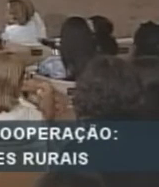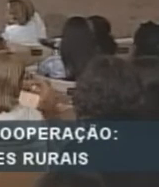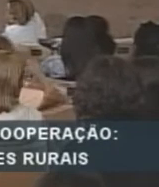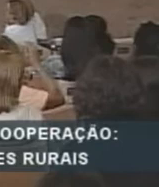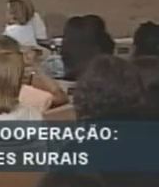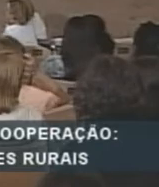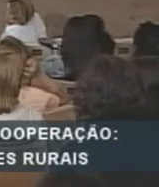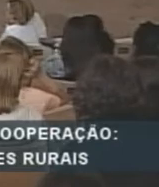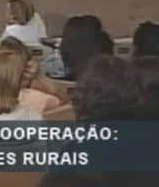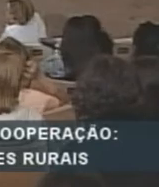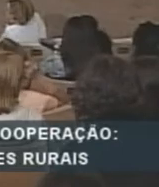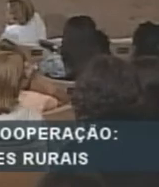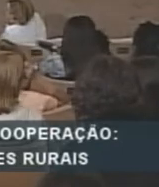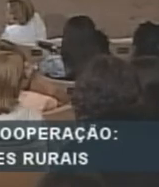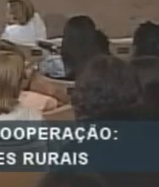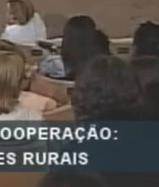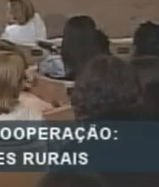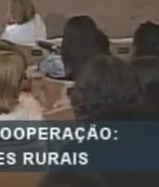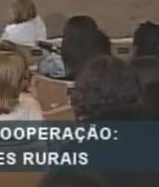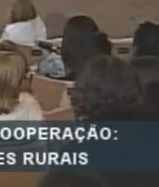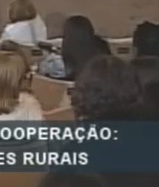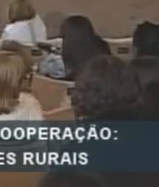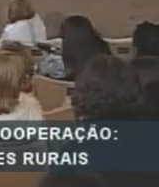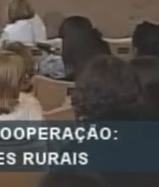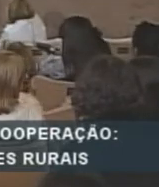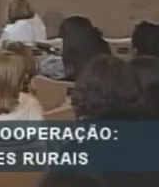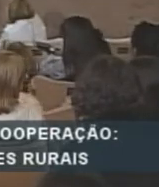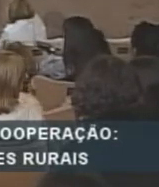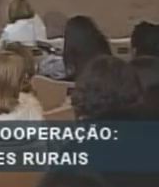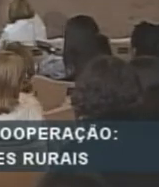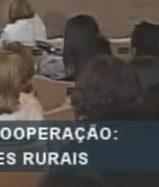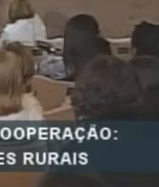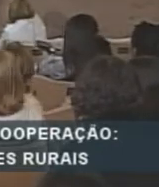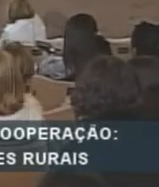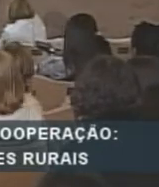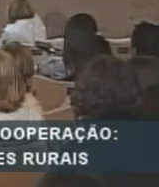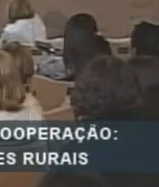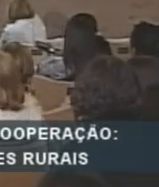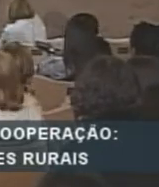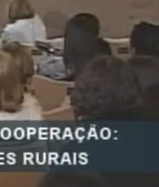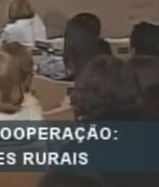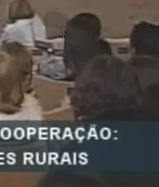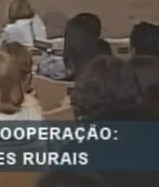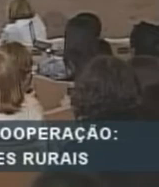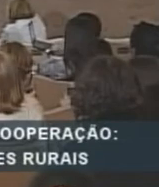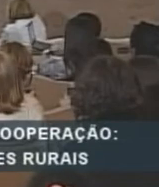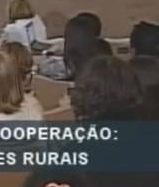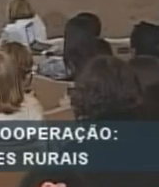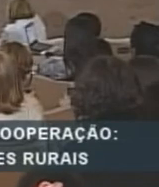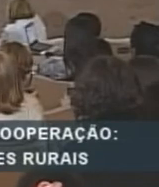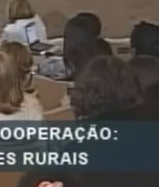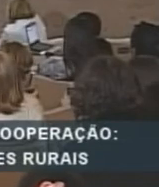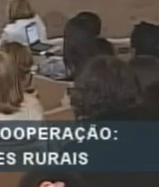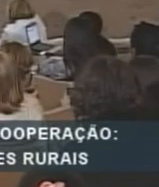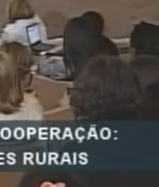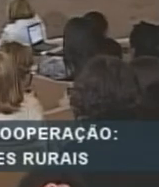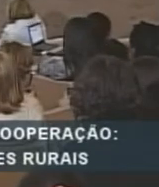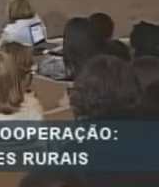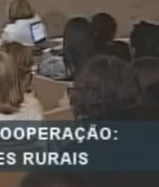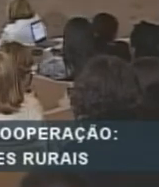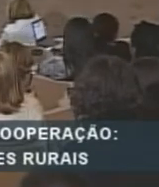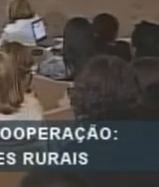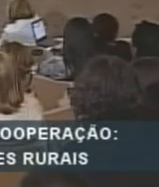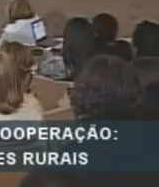Para as suas considerações, fará uso da palavra o senhor ministro do Desenvolvimento Agrário, Afonso Florence.